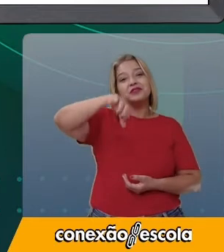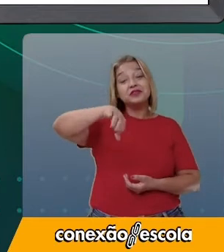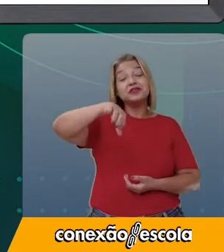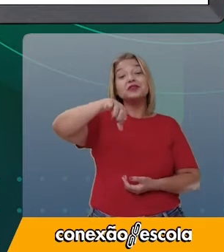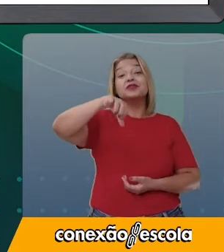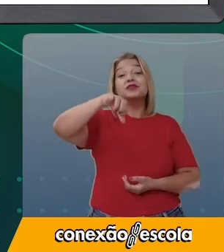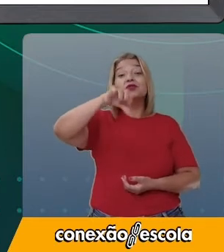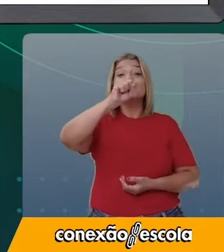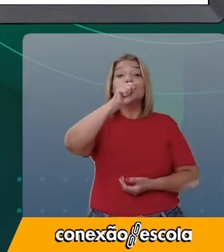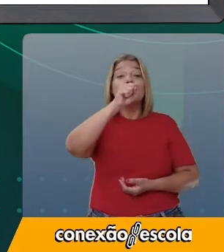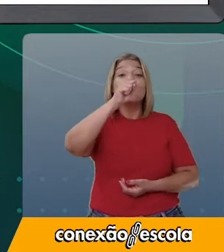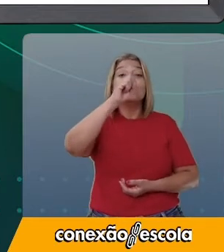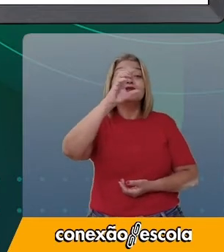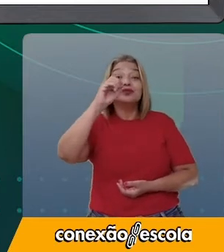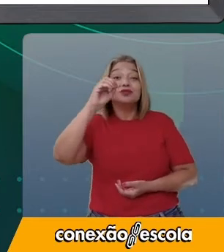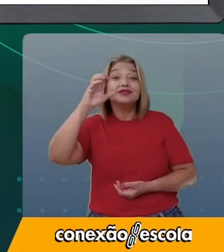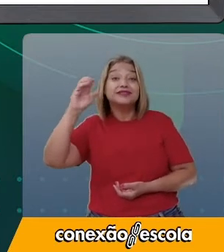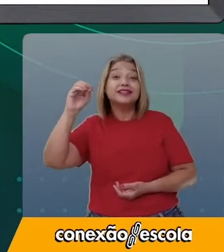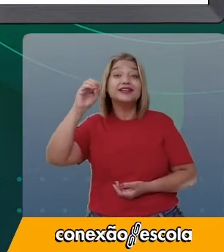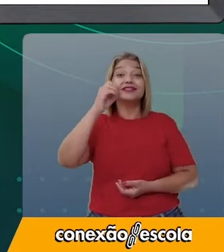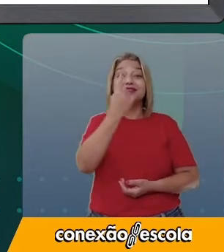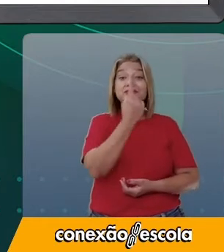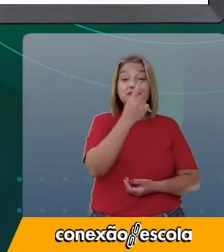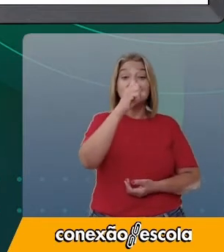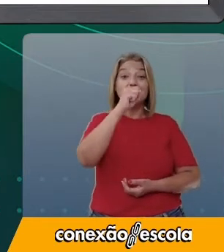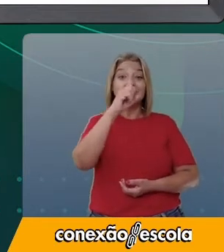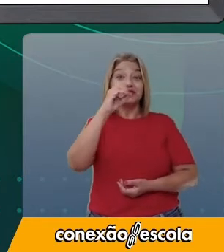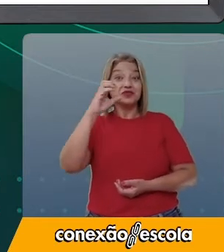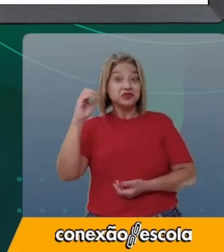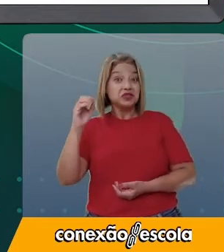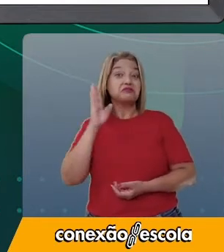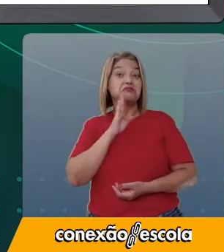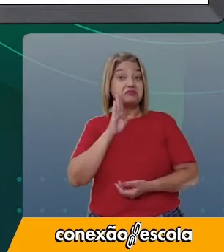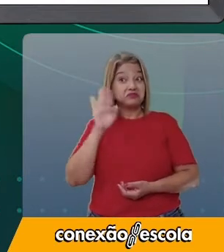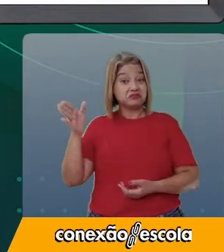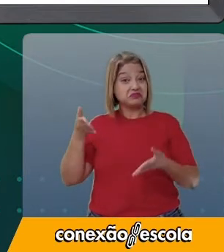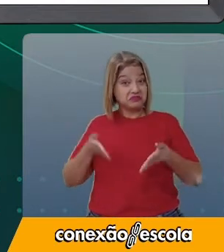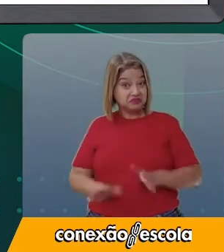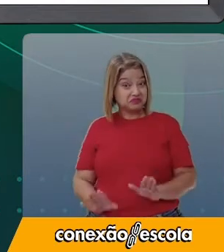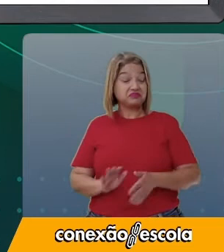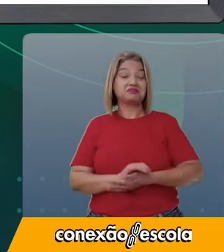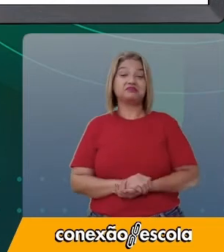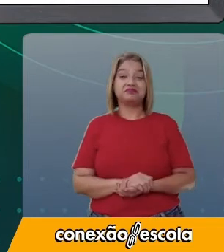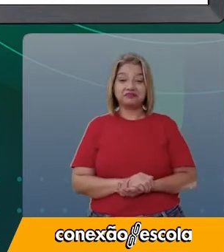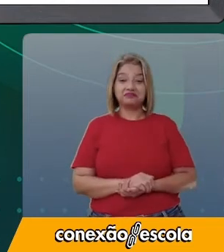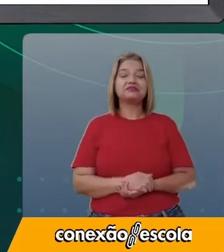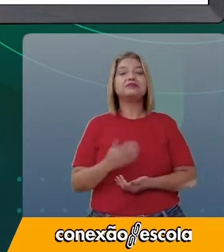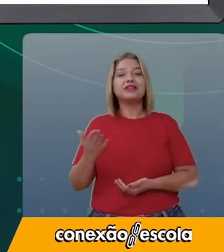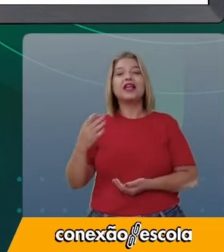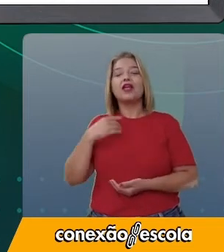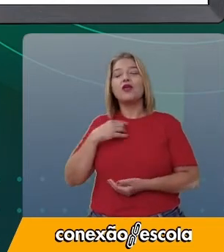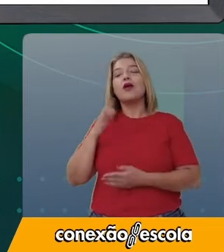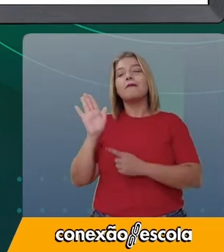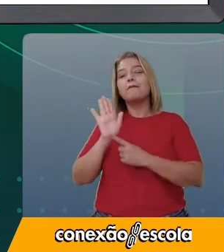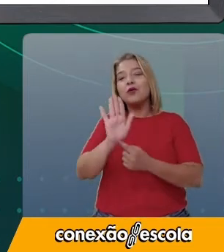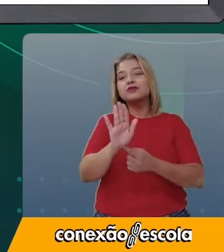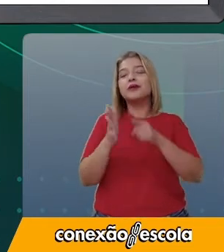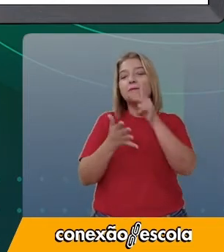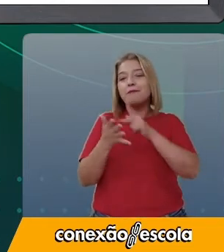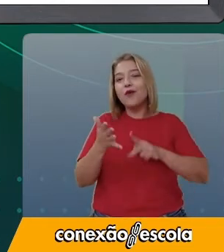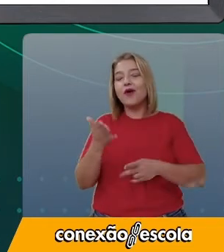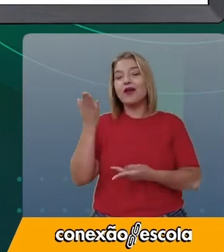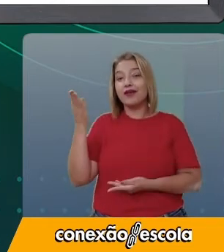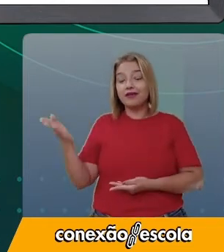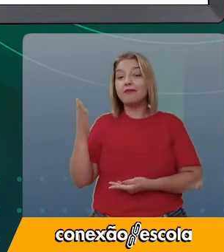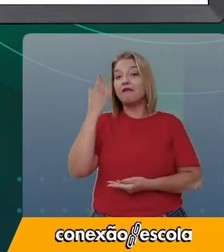1800, gente. Que bacana. Então, eu trouxe um poema muito conhecido do Manuel Bandeira